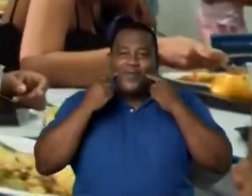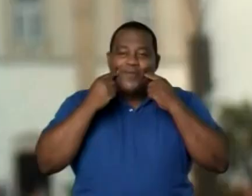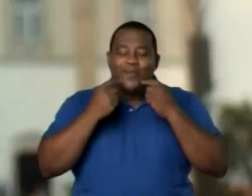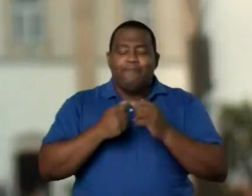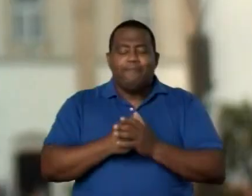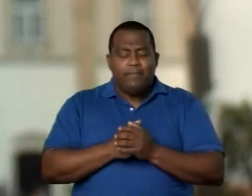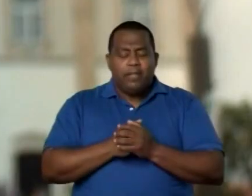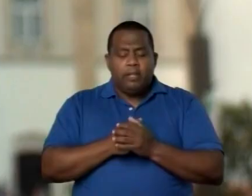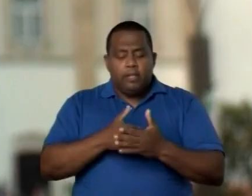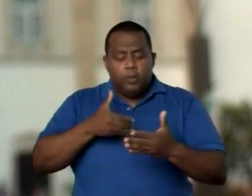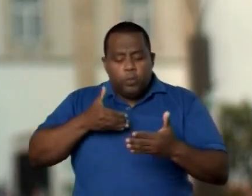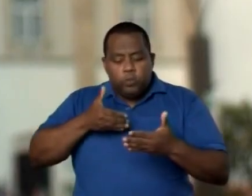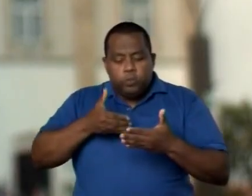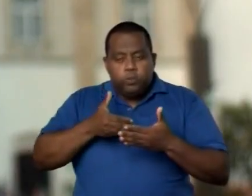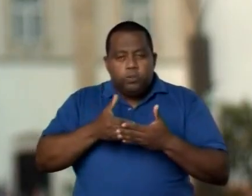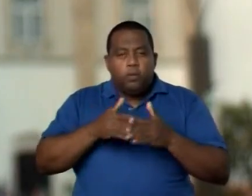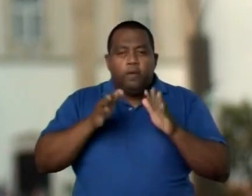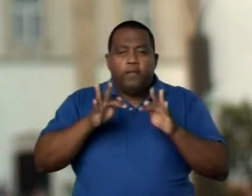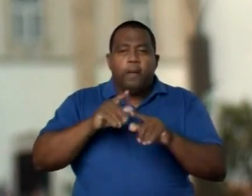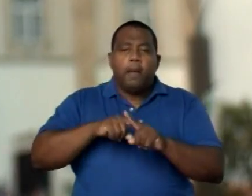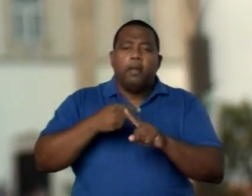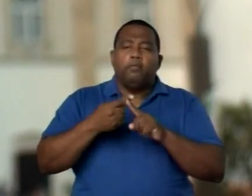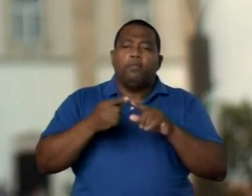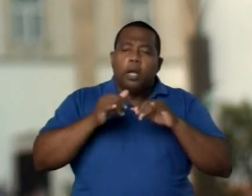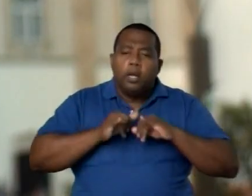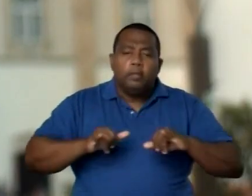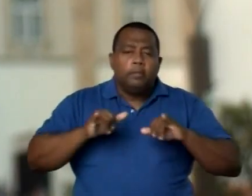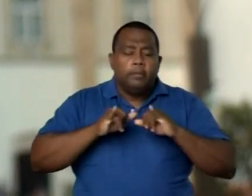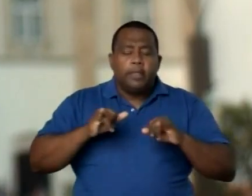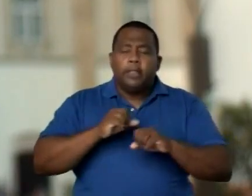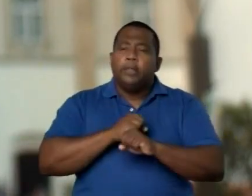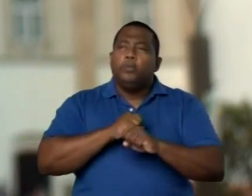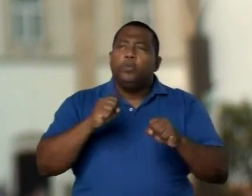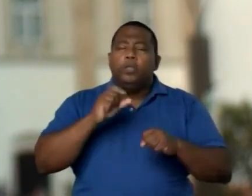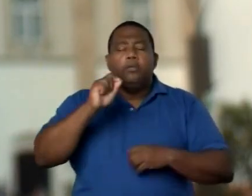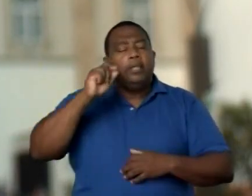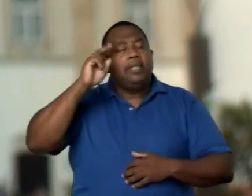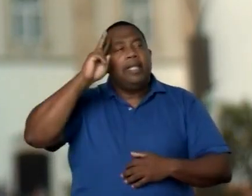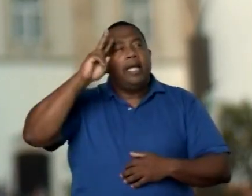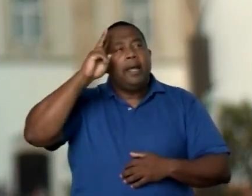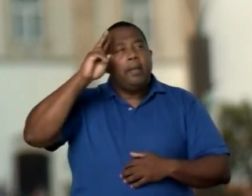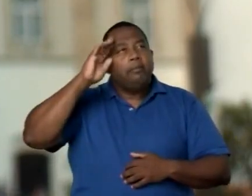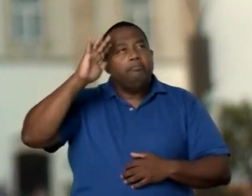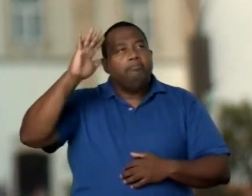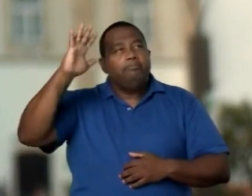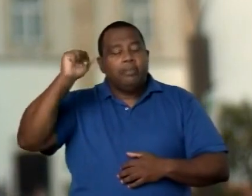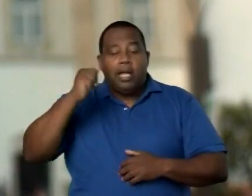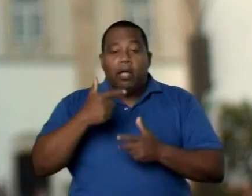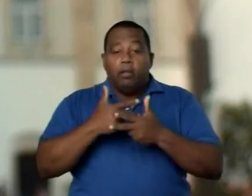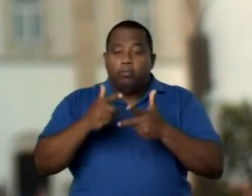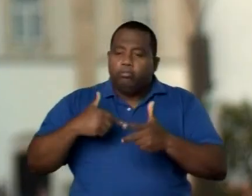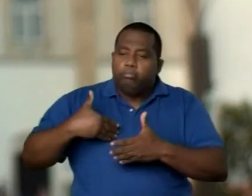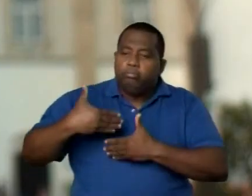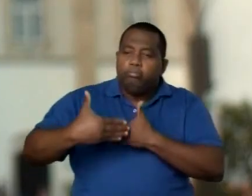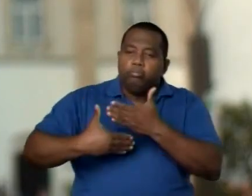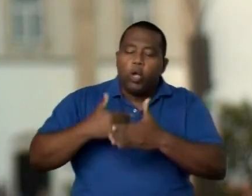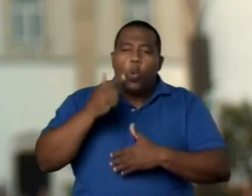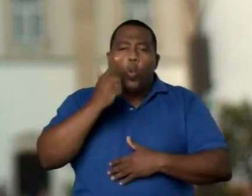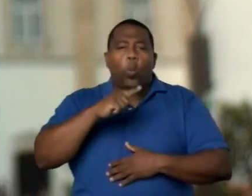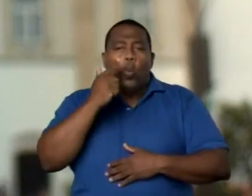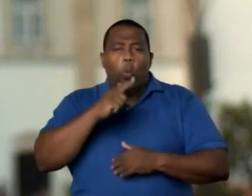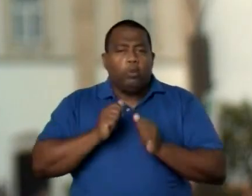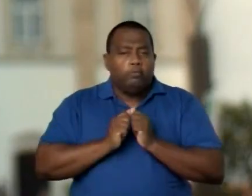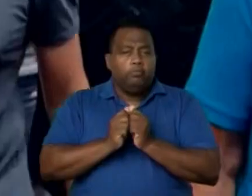Bruno! Estamos chegando ao fim de mais uma campanha e é impossível não lembrar do quanto já caminhamos e o quanto